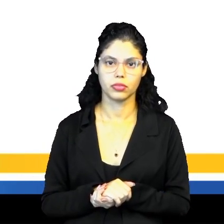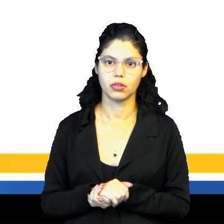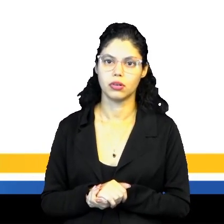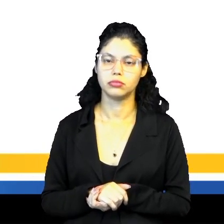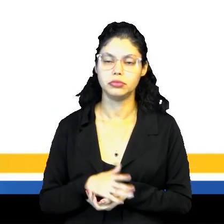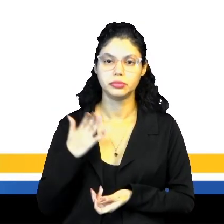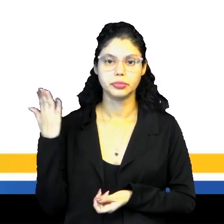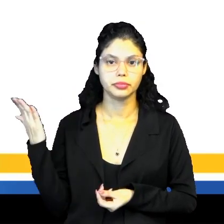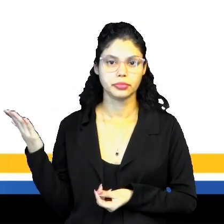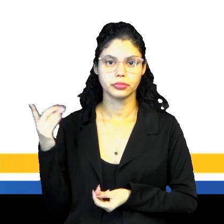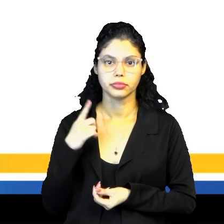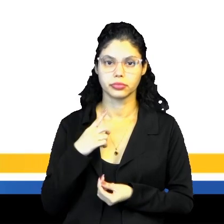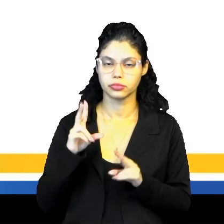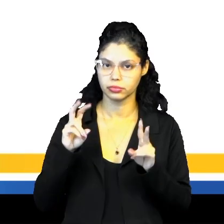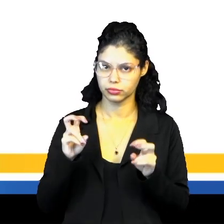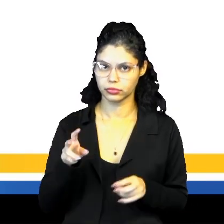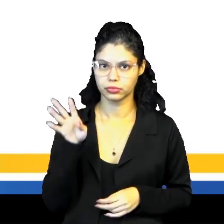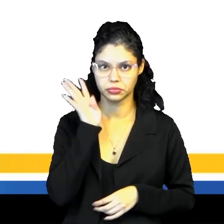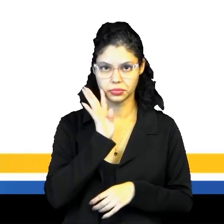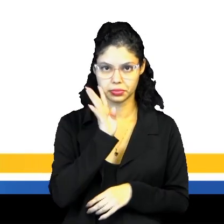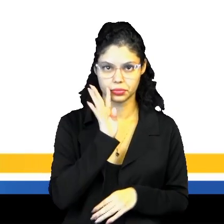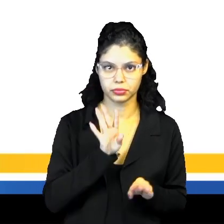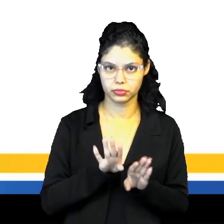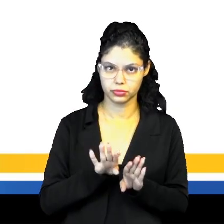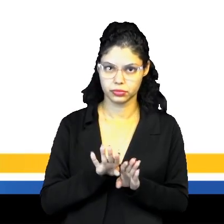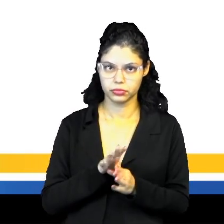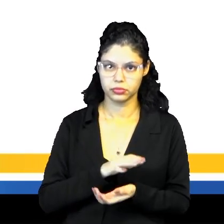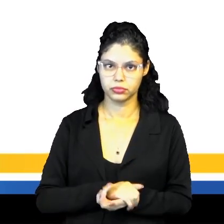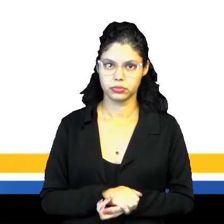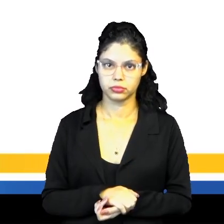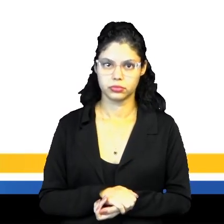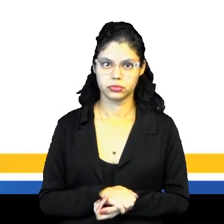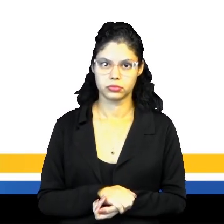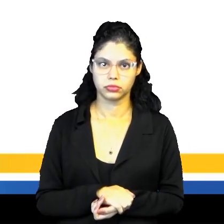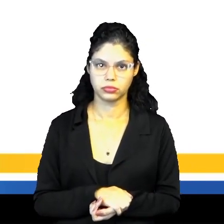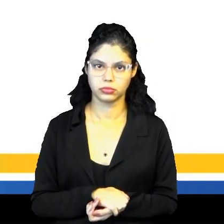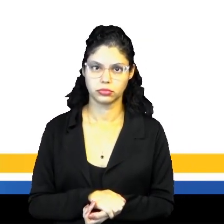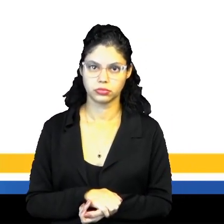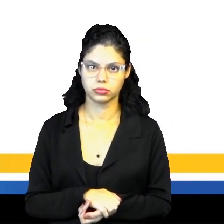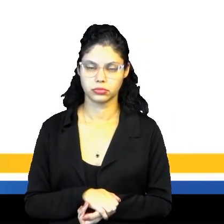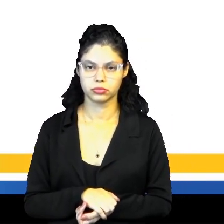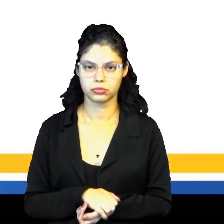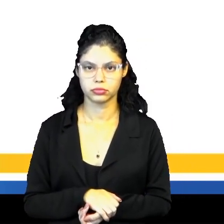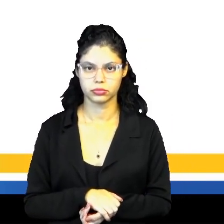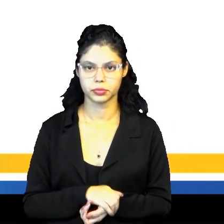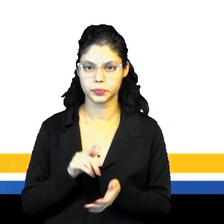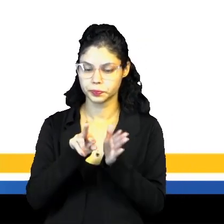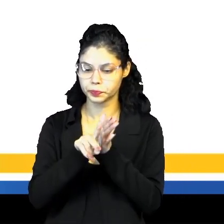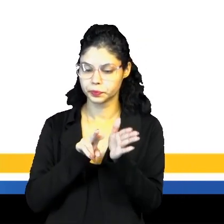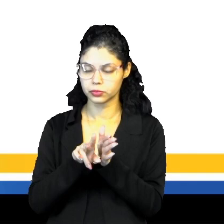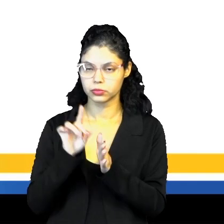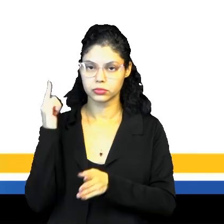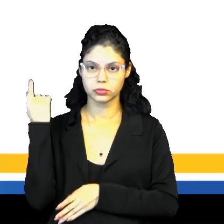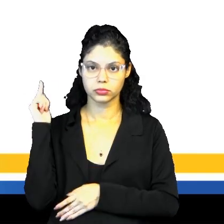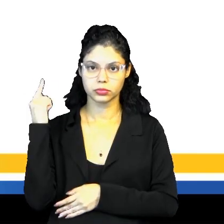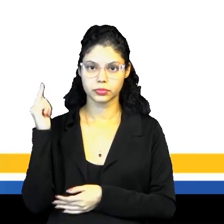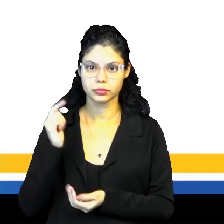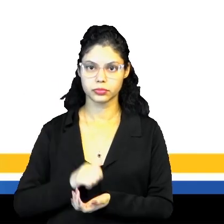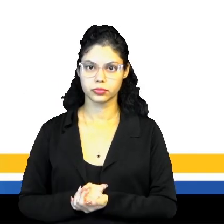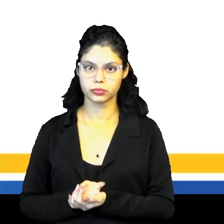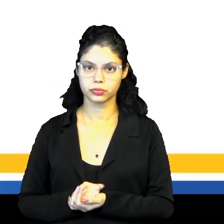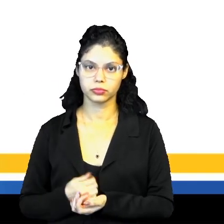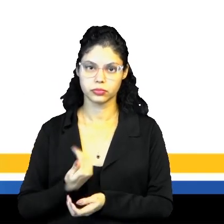Aí nós temos também um tema interessante em comum, né? Vocês veem isso na aula de geografia, biologia, um tema transversal,